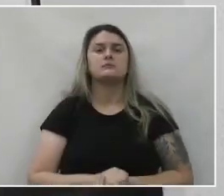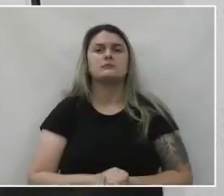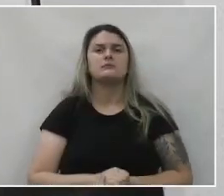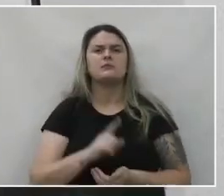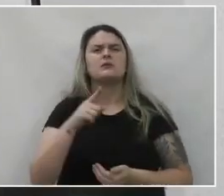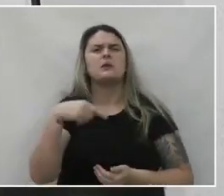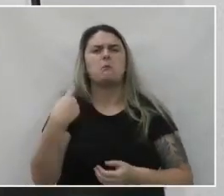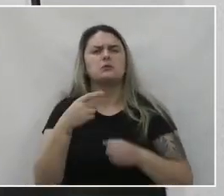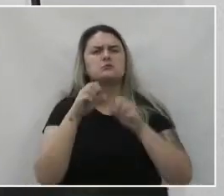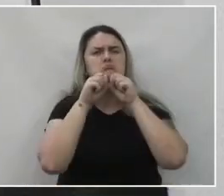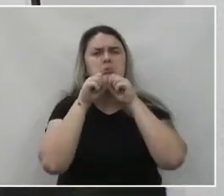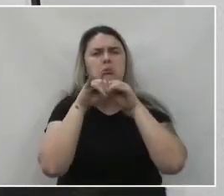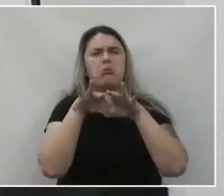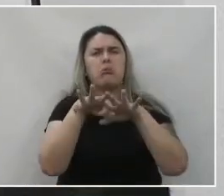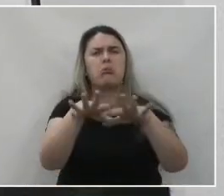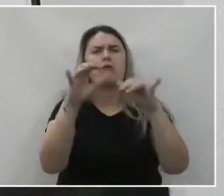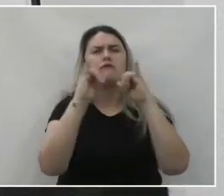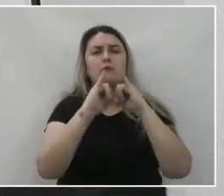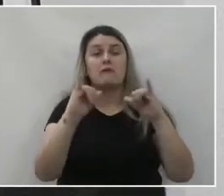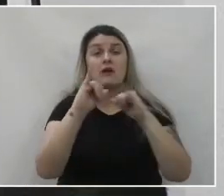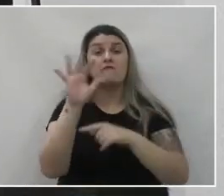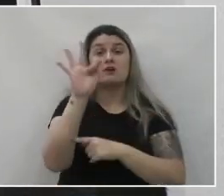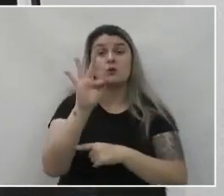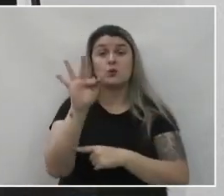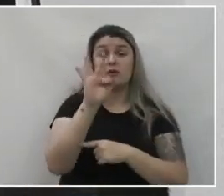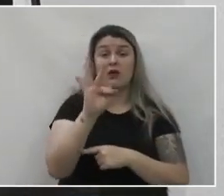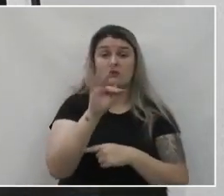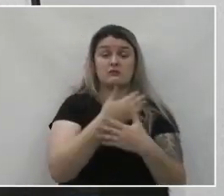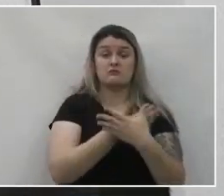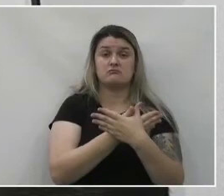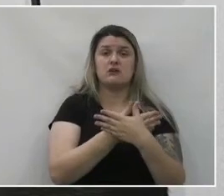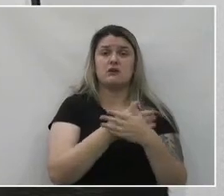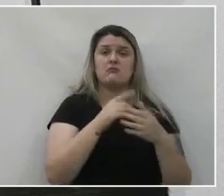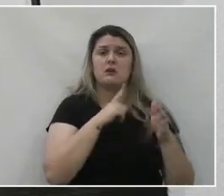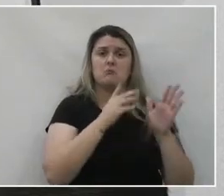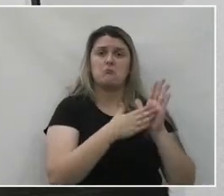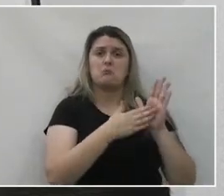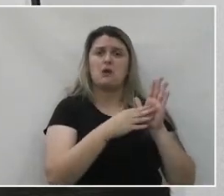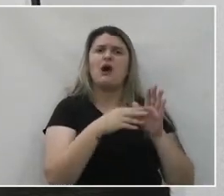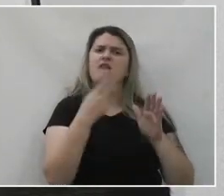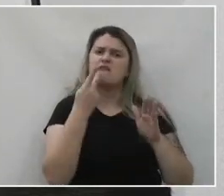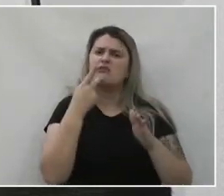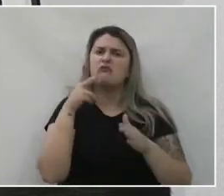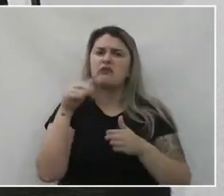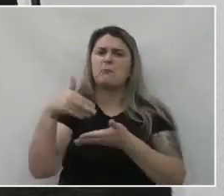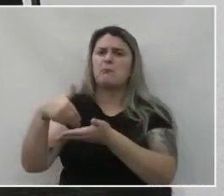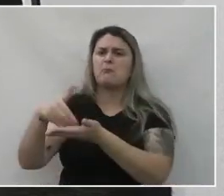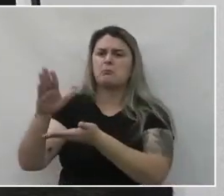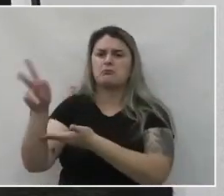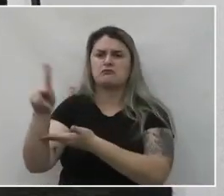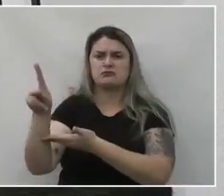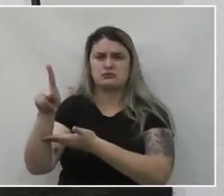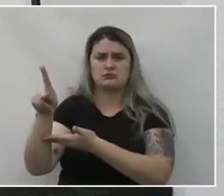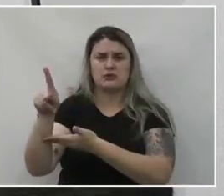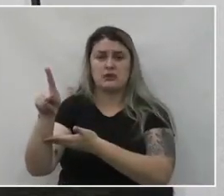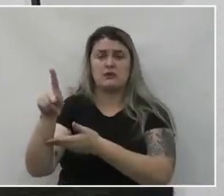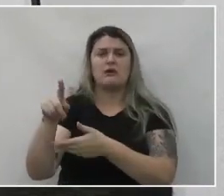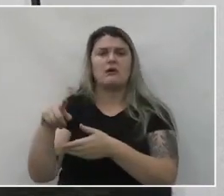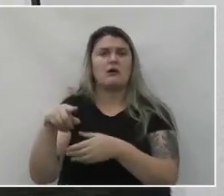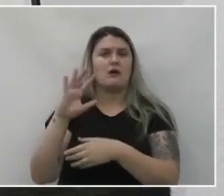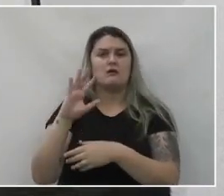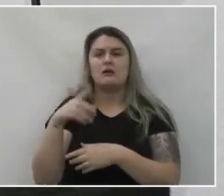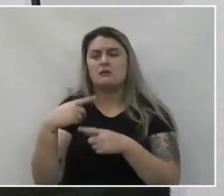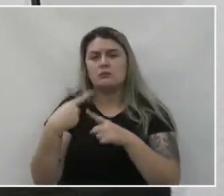Após a repercussão do acontecido, a Uniguaçu emitiu um comunicado no qual afirmou que demitiu o professor envolvido no caso assim que